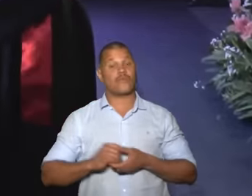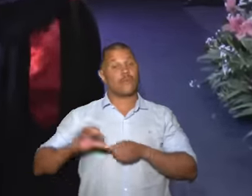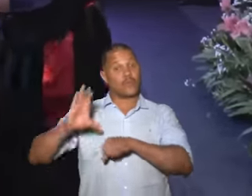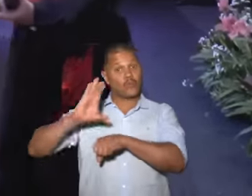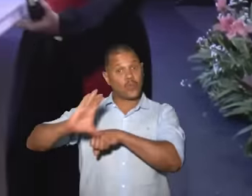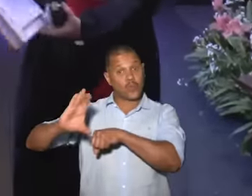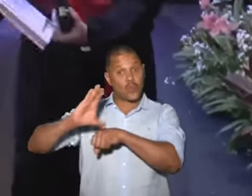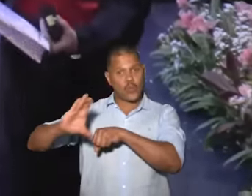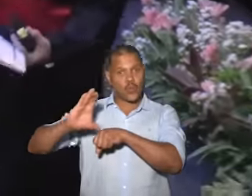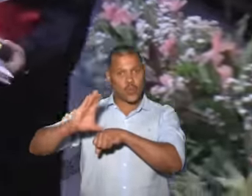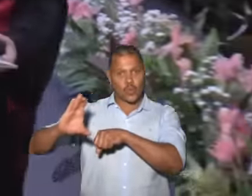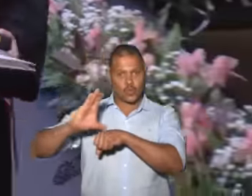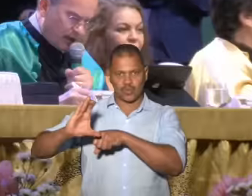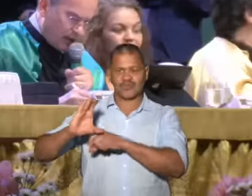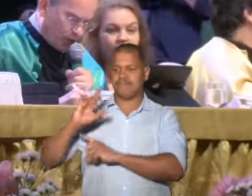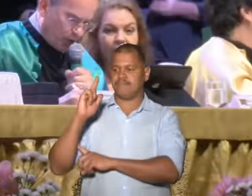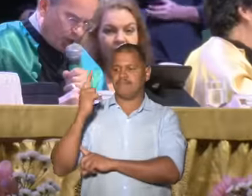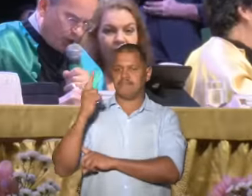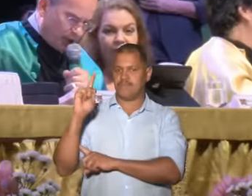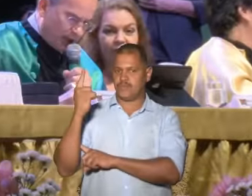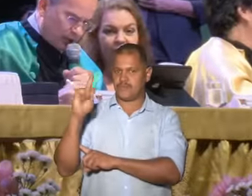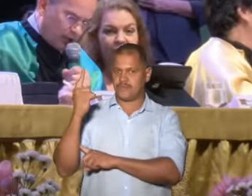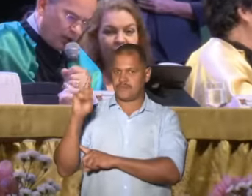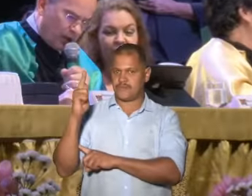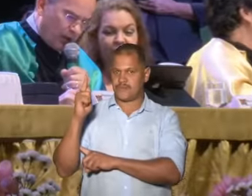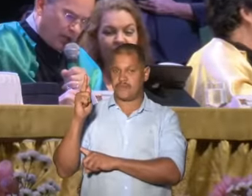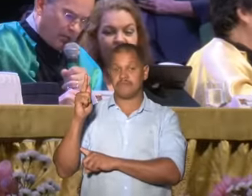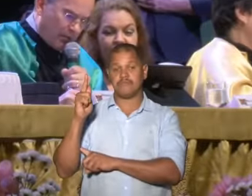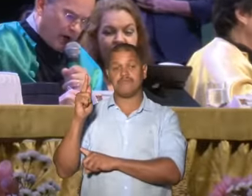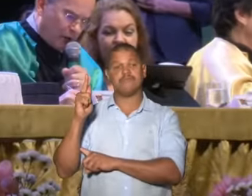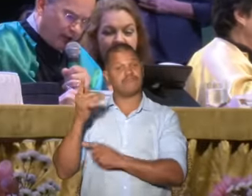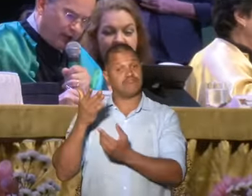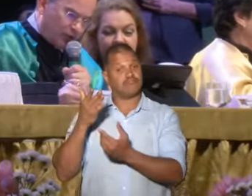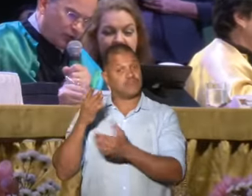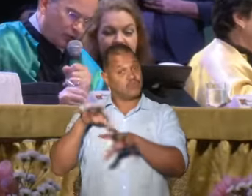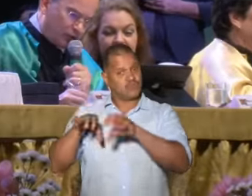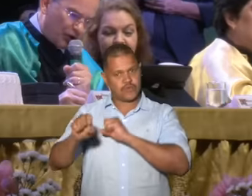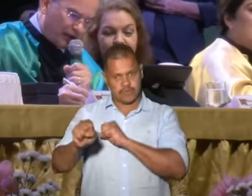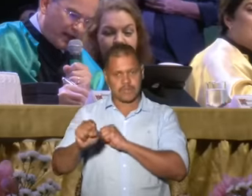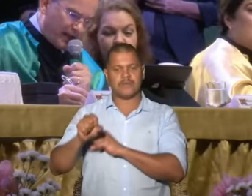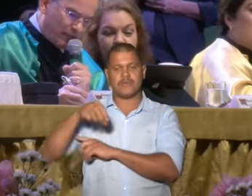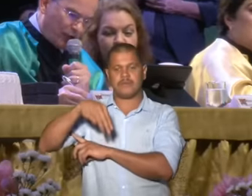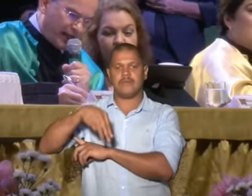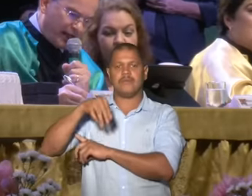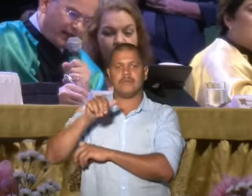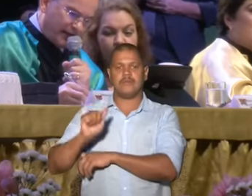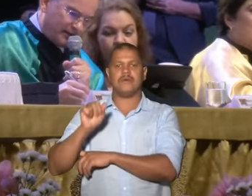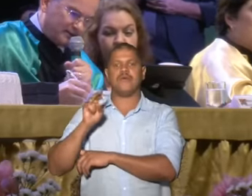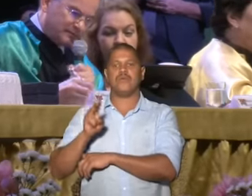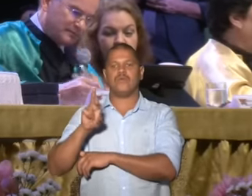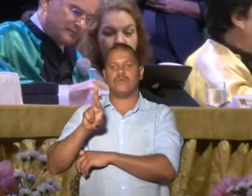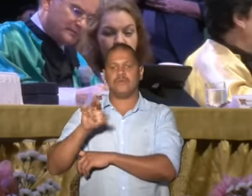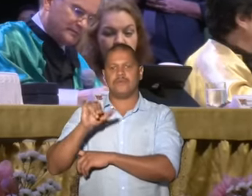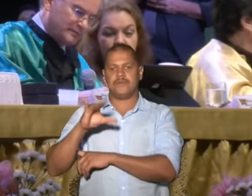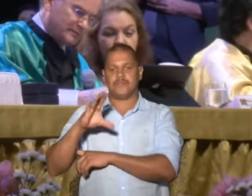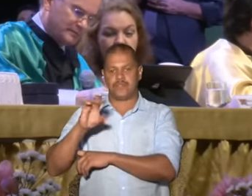Curso de Geografia, o formando Maurício José Moreira.